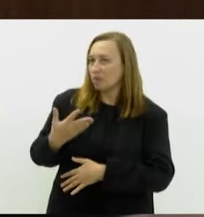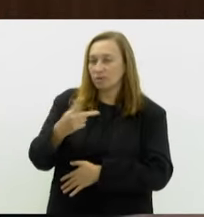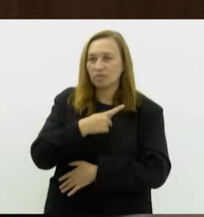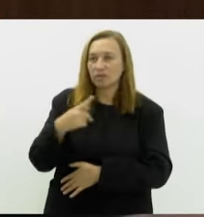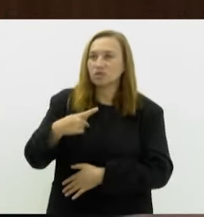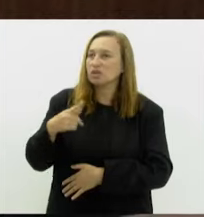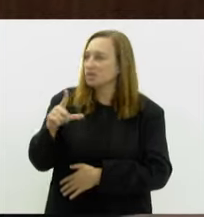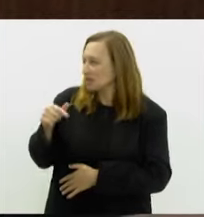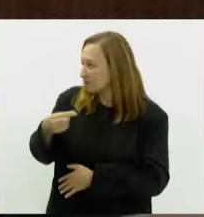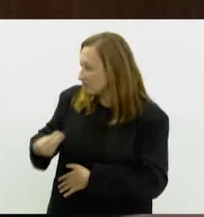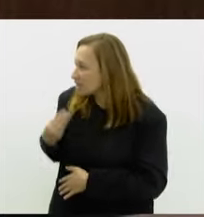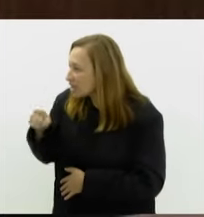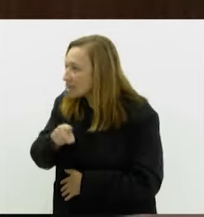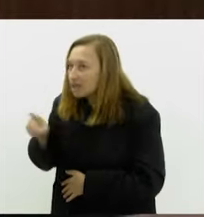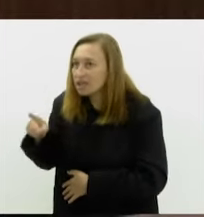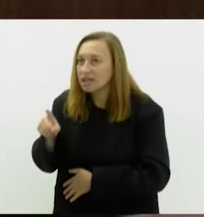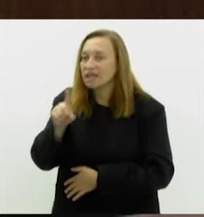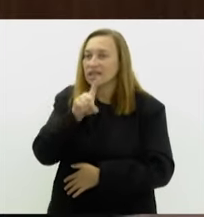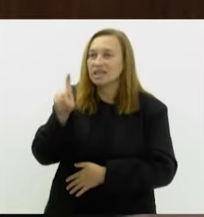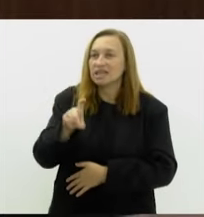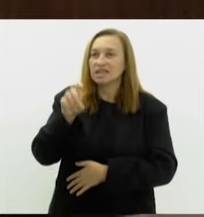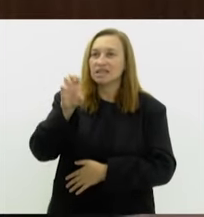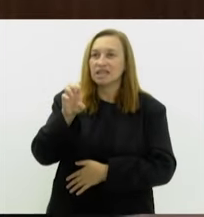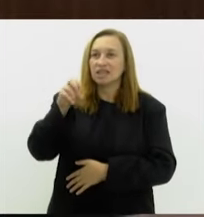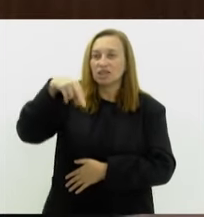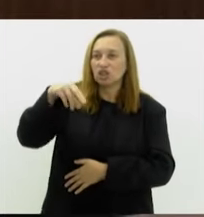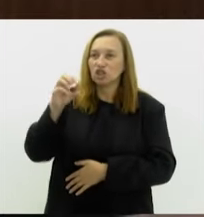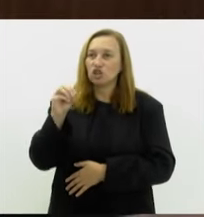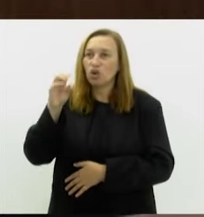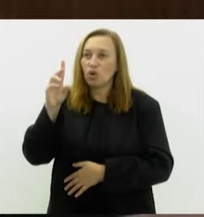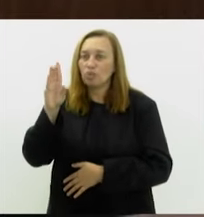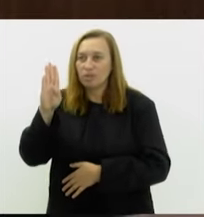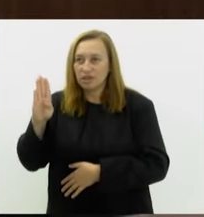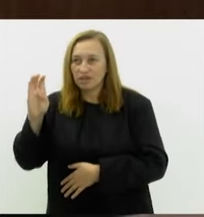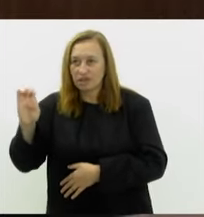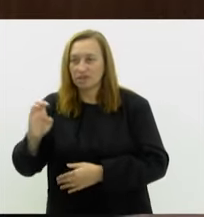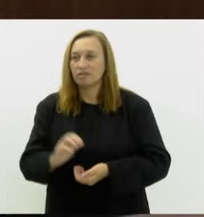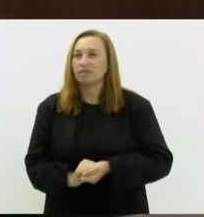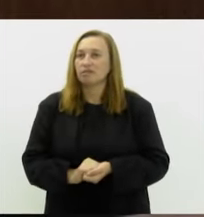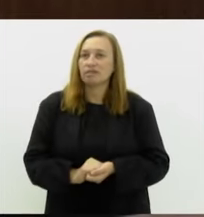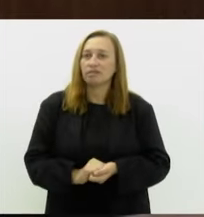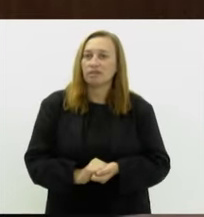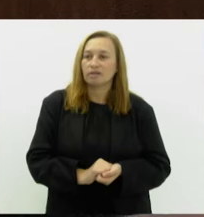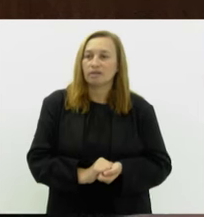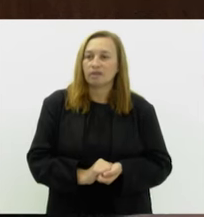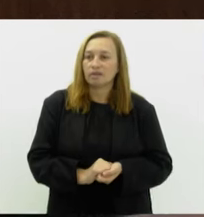está aí? Cadê? O Zenóbio. Então,